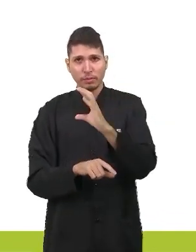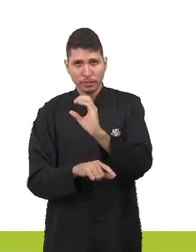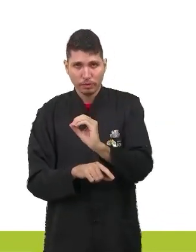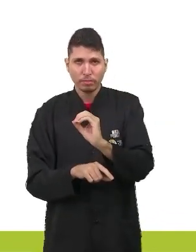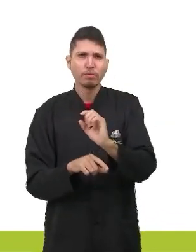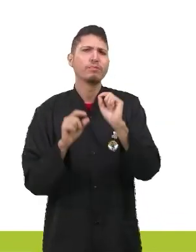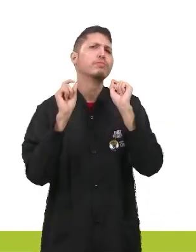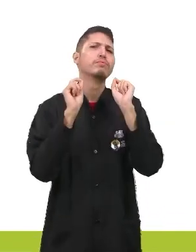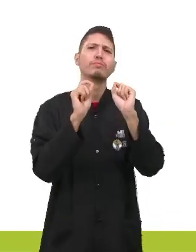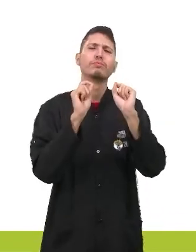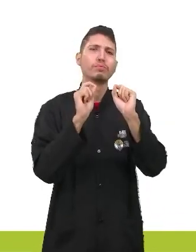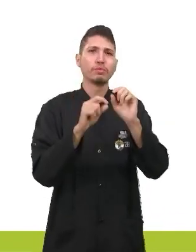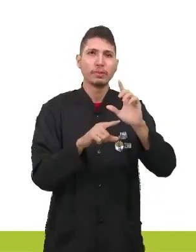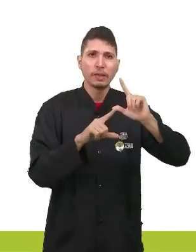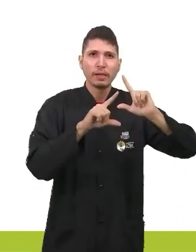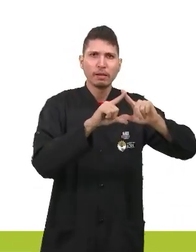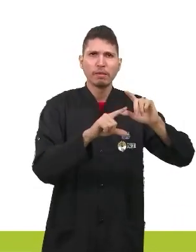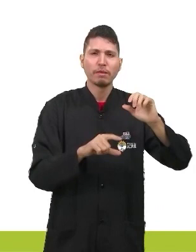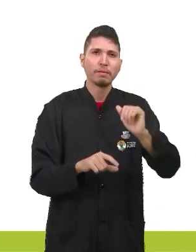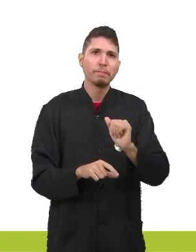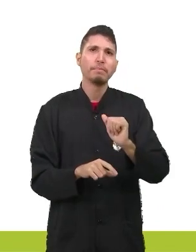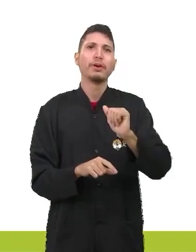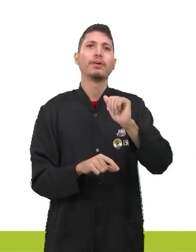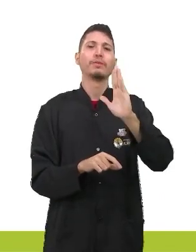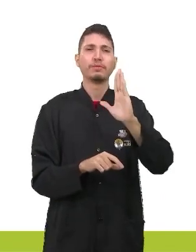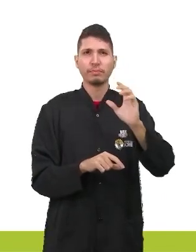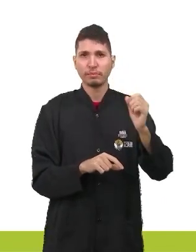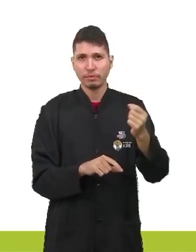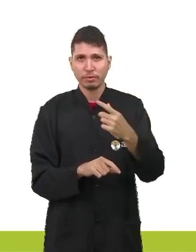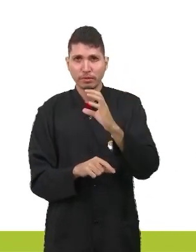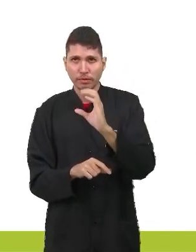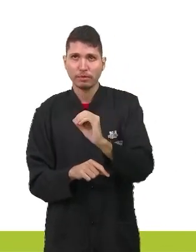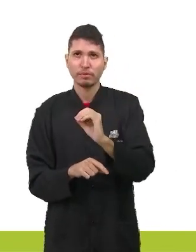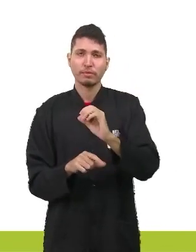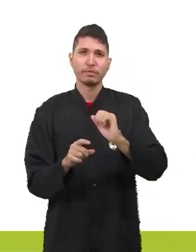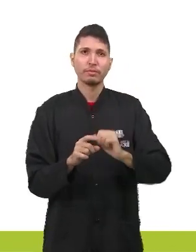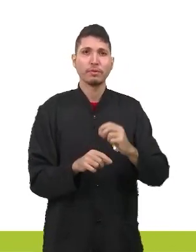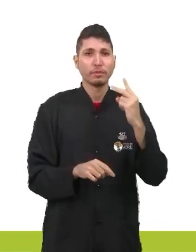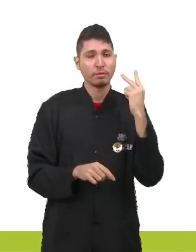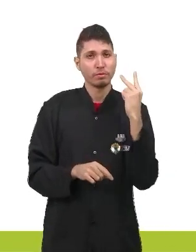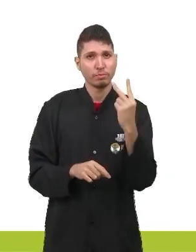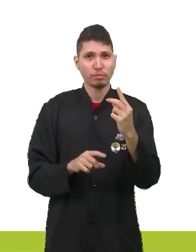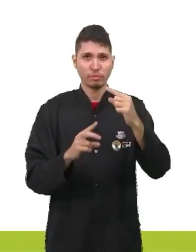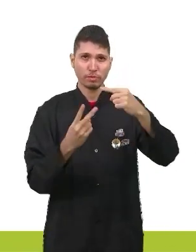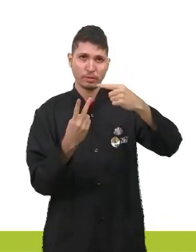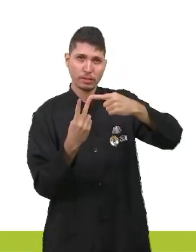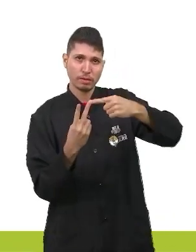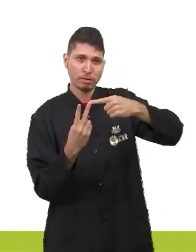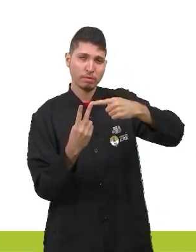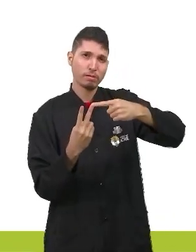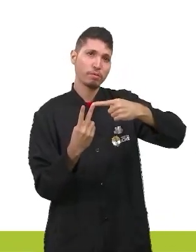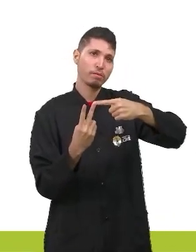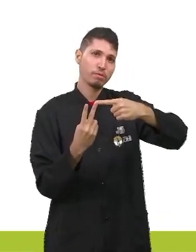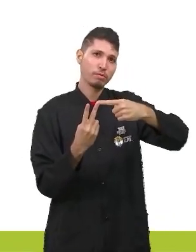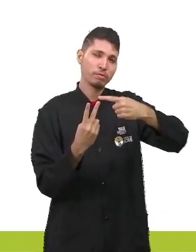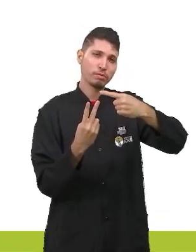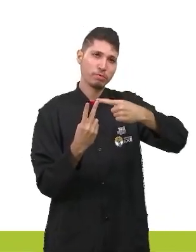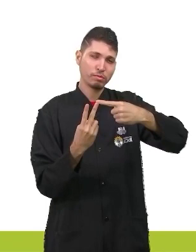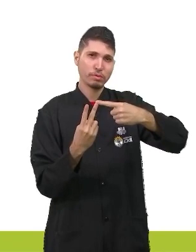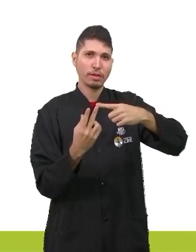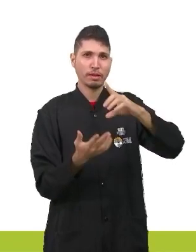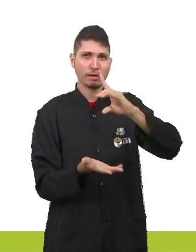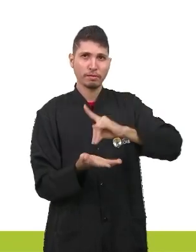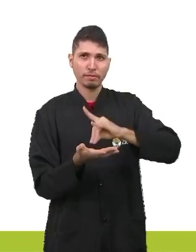maior que 0? Um delta maior que 0, ele vai admitir o quê? 2 raízes reais, ou seja, em números mais simples,